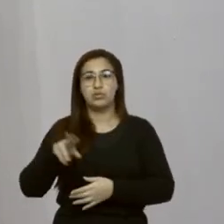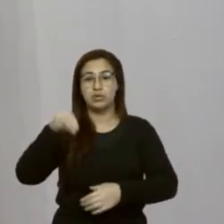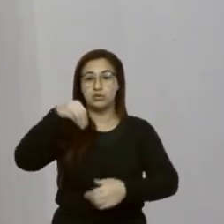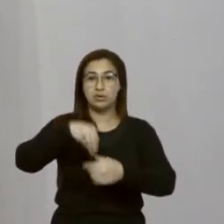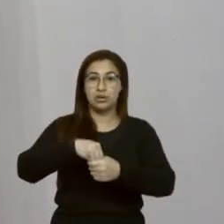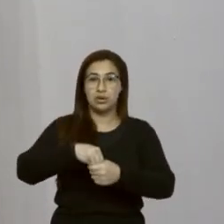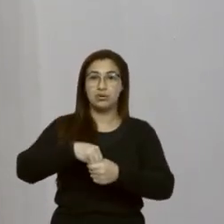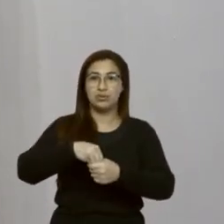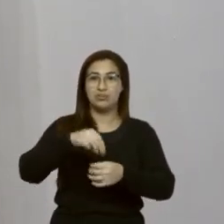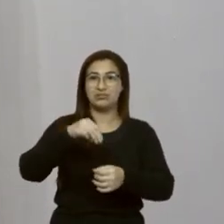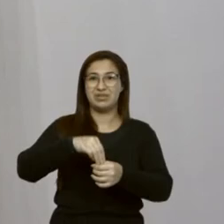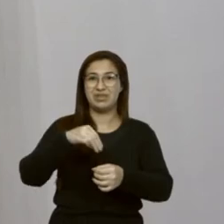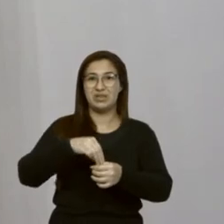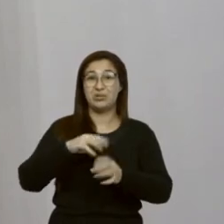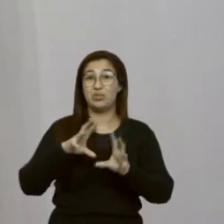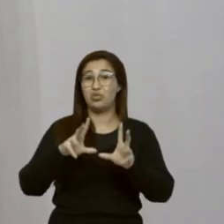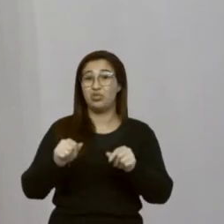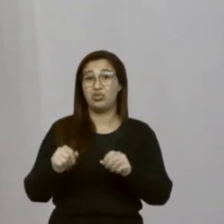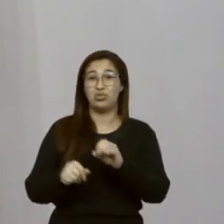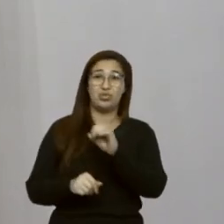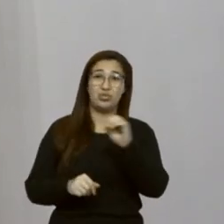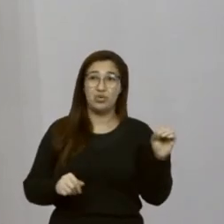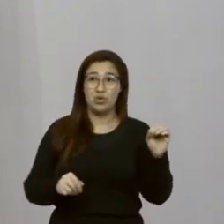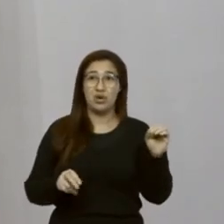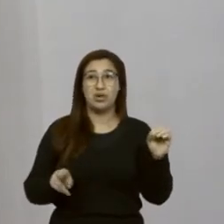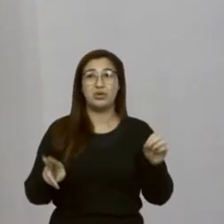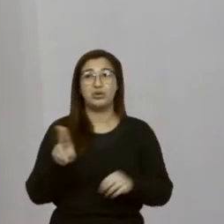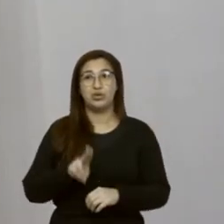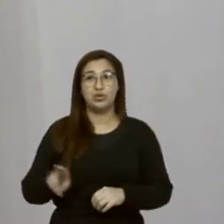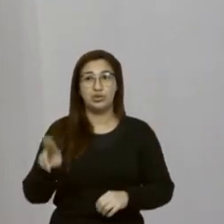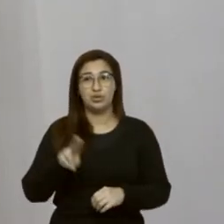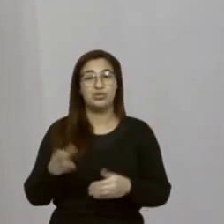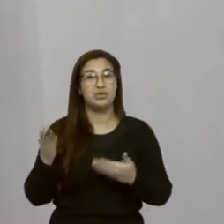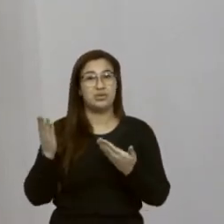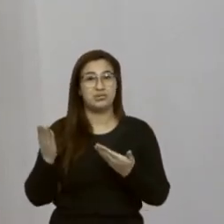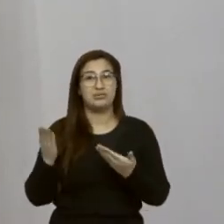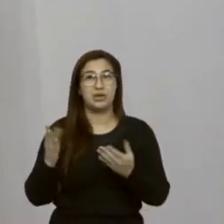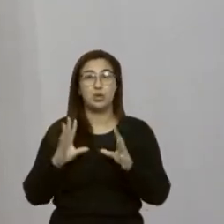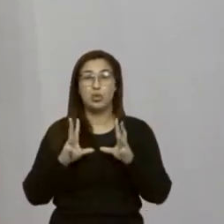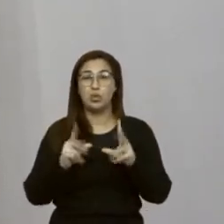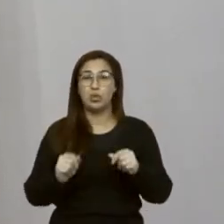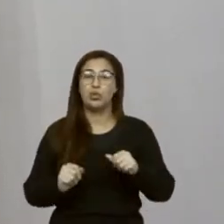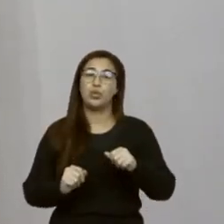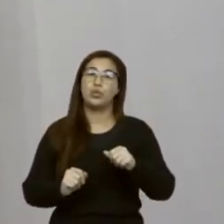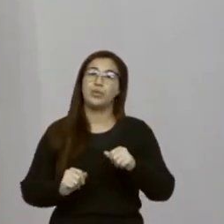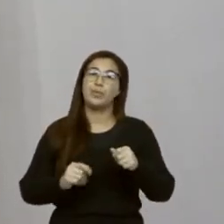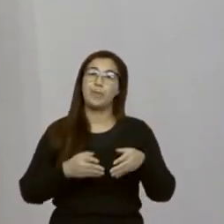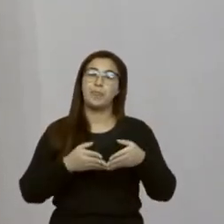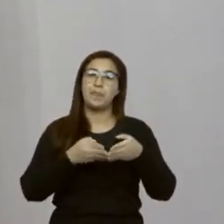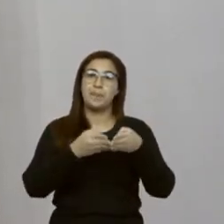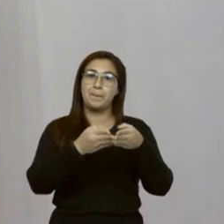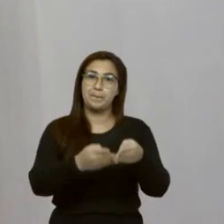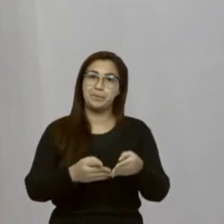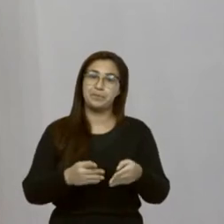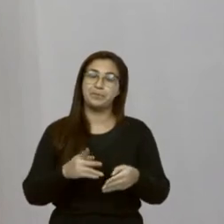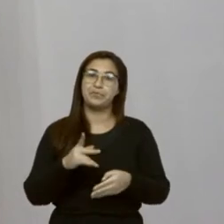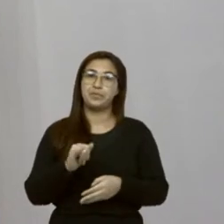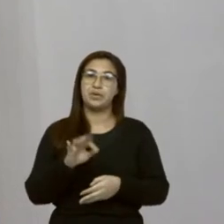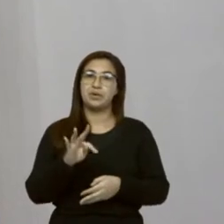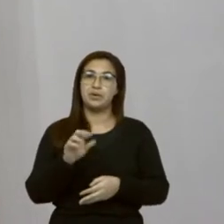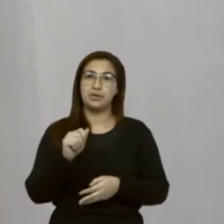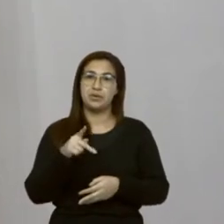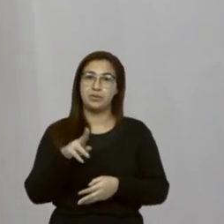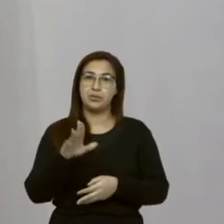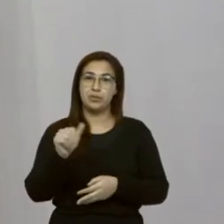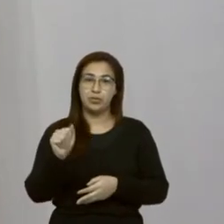o oeste passa por ali. Tudo vem aos portos nossos, de Itapuá, de São Francisco, de Itajaí e